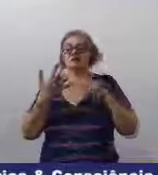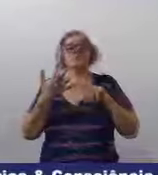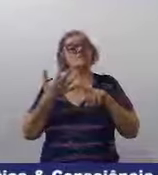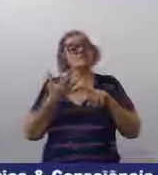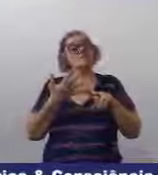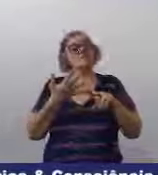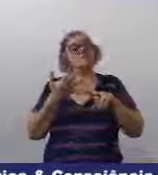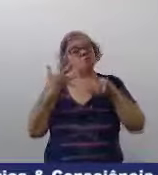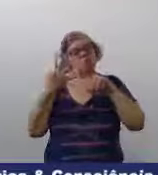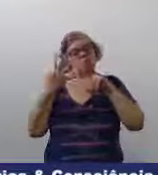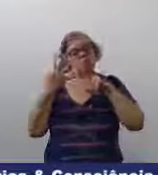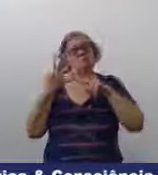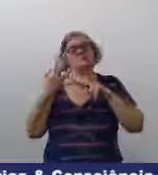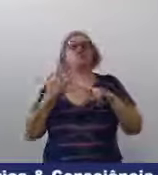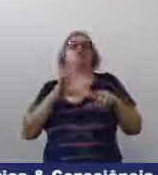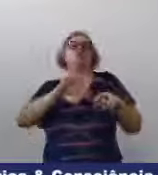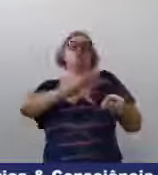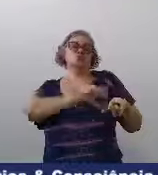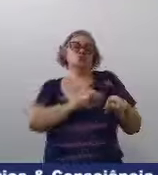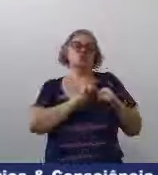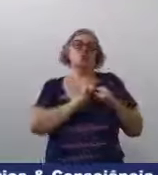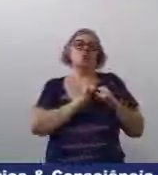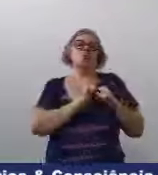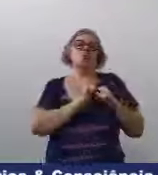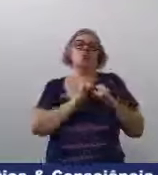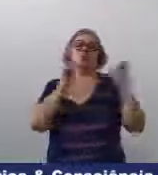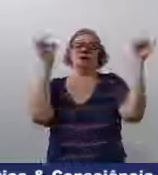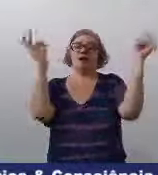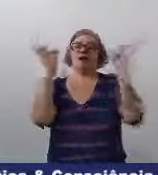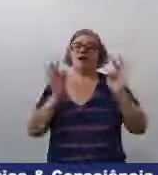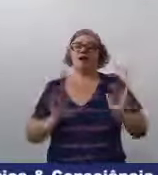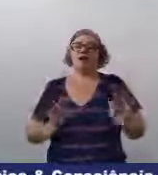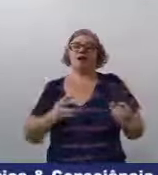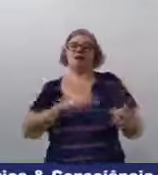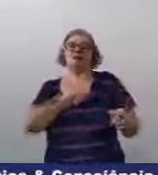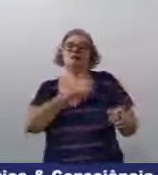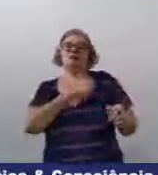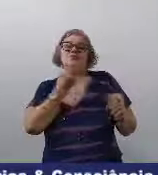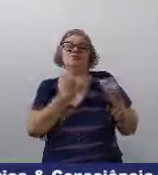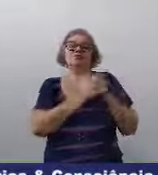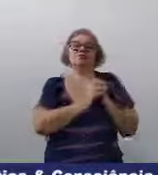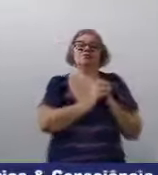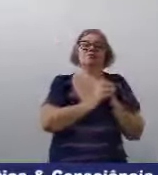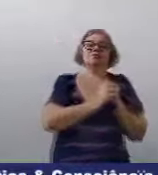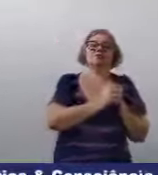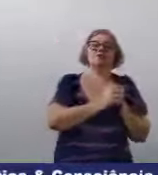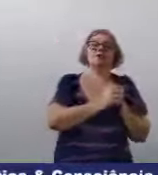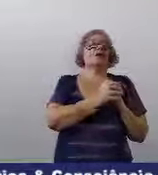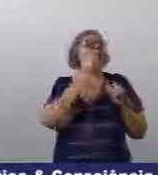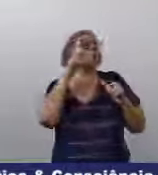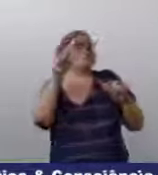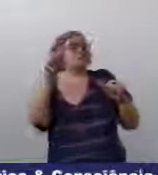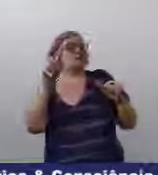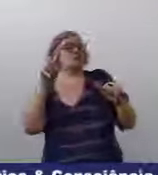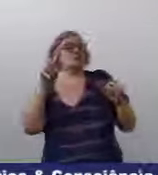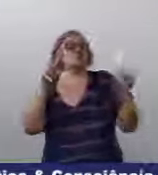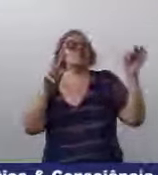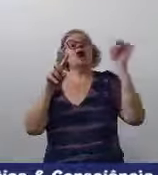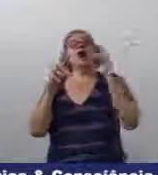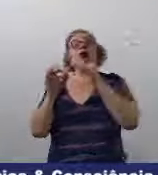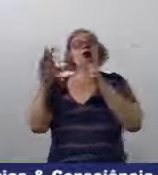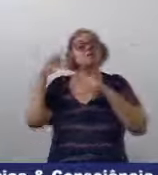E este aqui, sobre o amor, que mostra amor à arte de viver, sob o aspecto da ciência quântica,